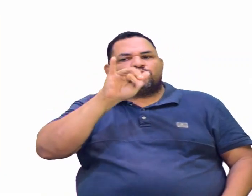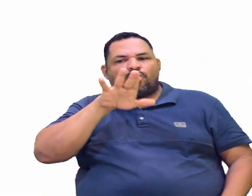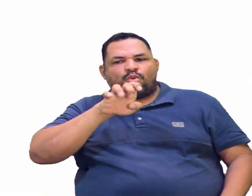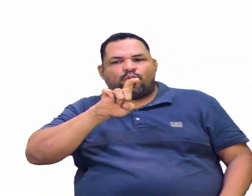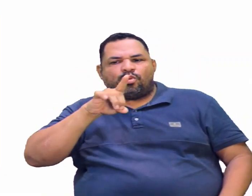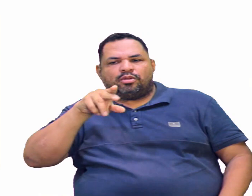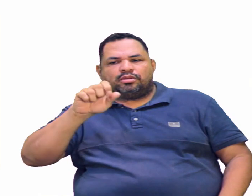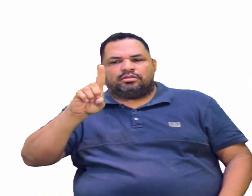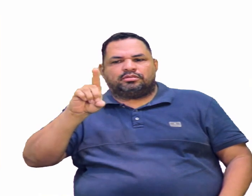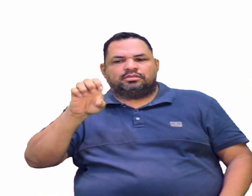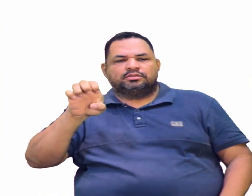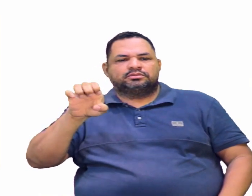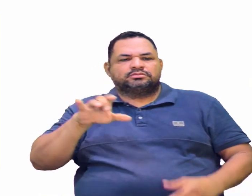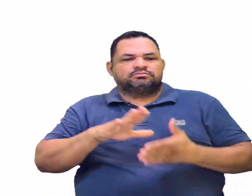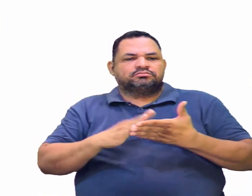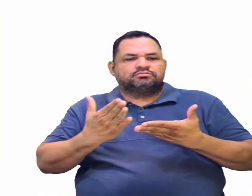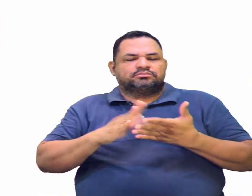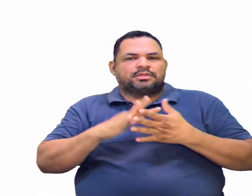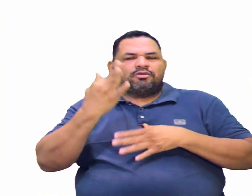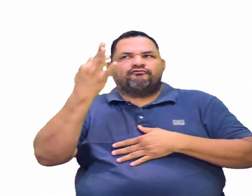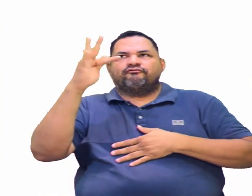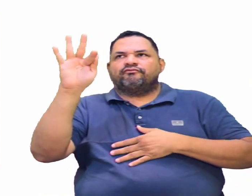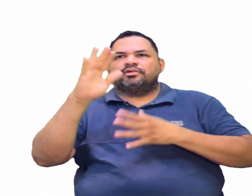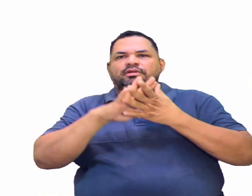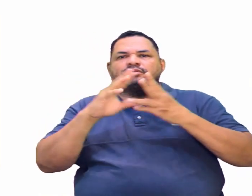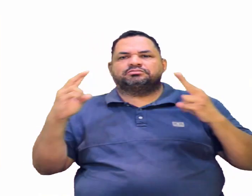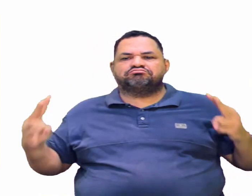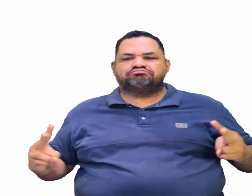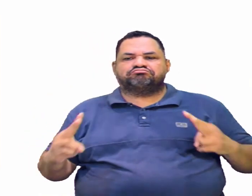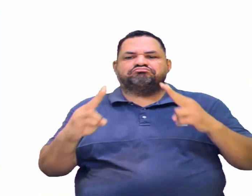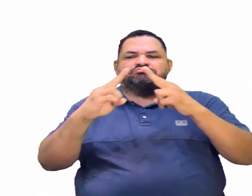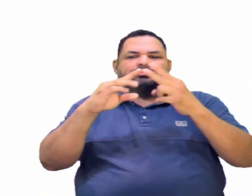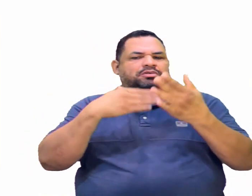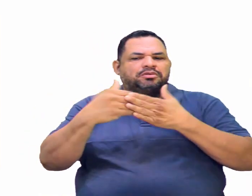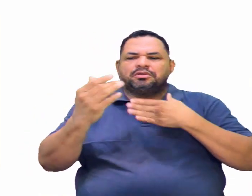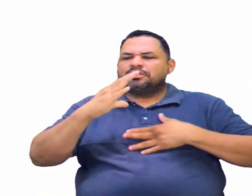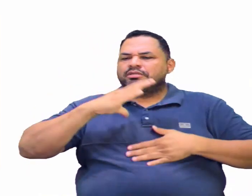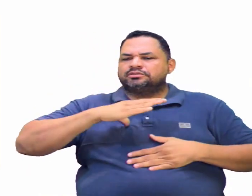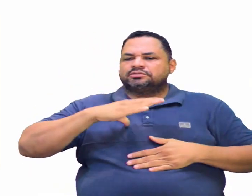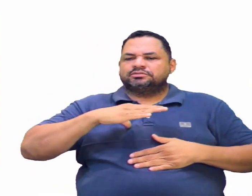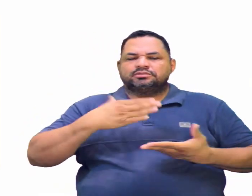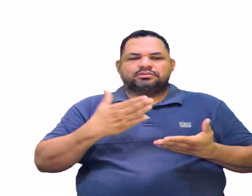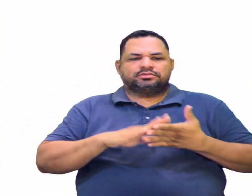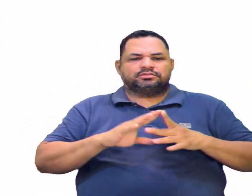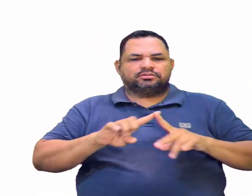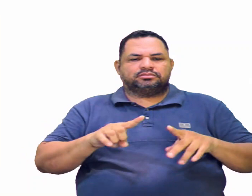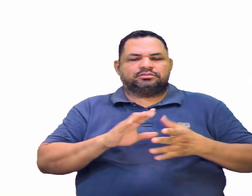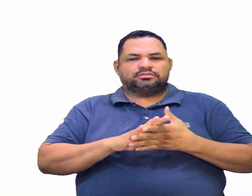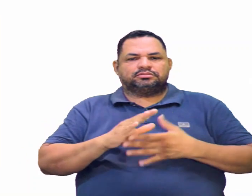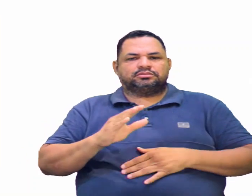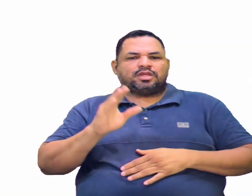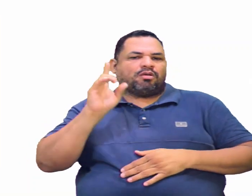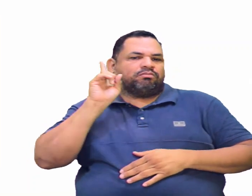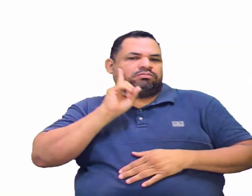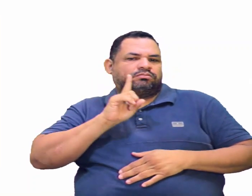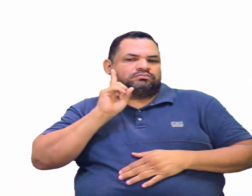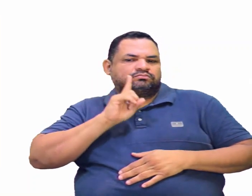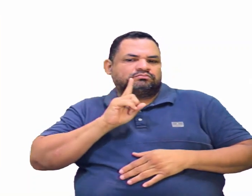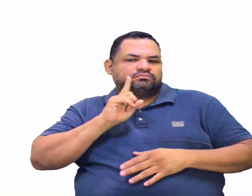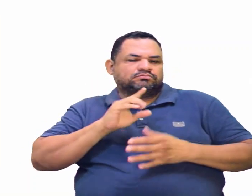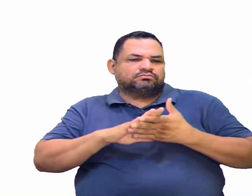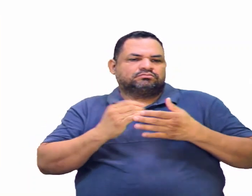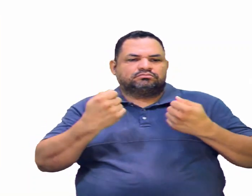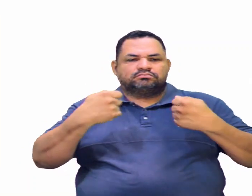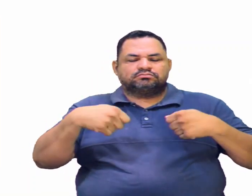Londres, ou a França, né? Paris, ou sei lá o quê, né? Os Estados Unidos, né?